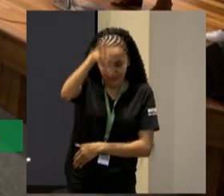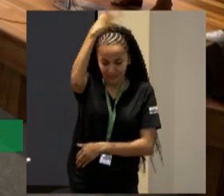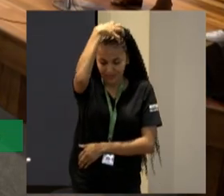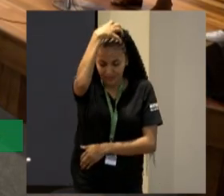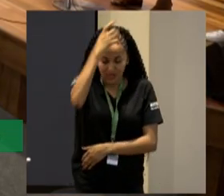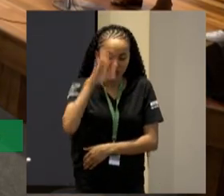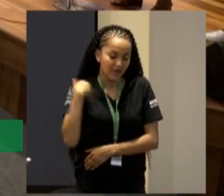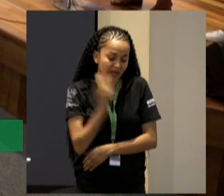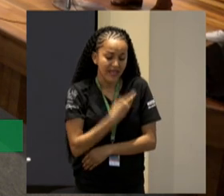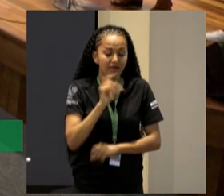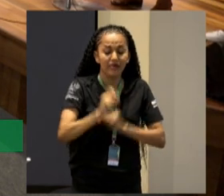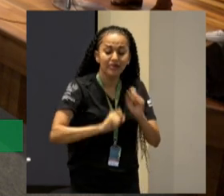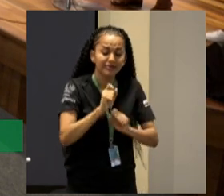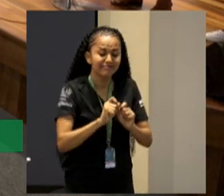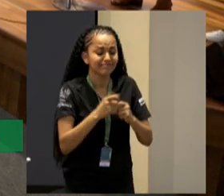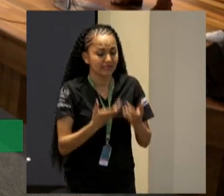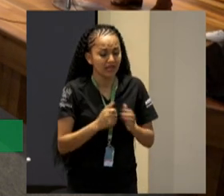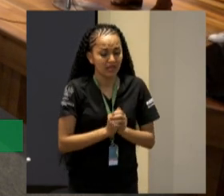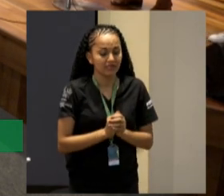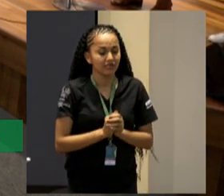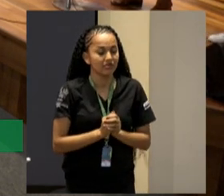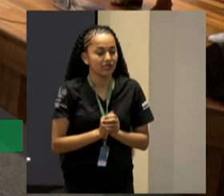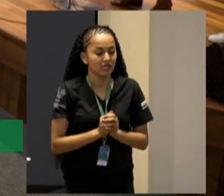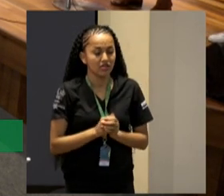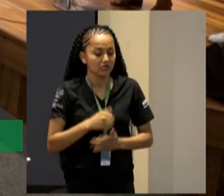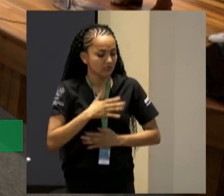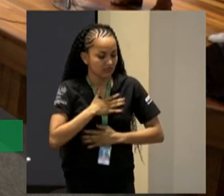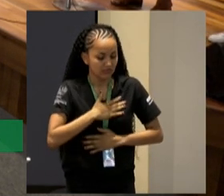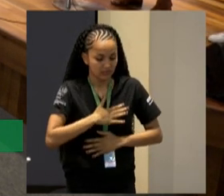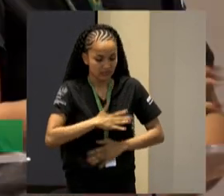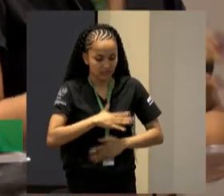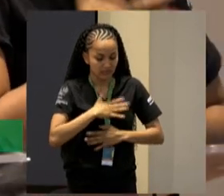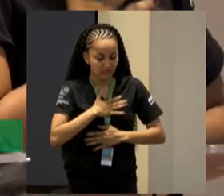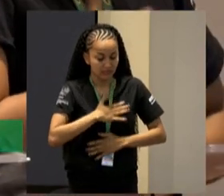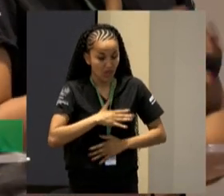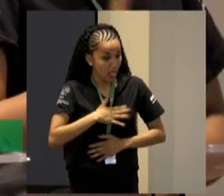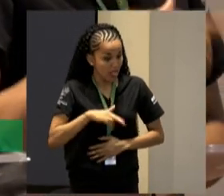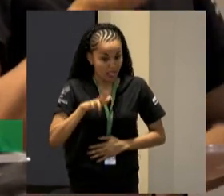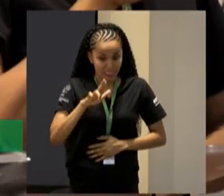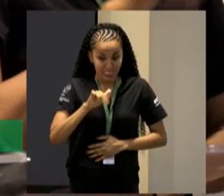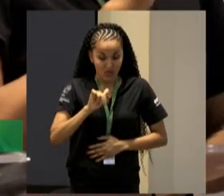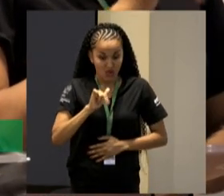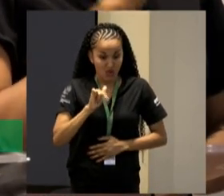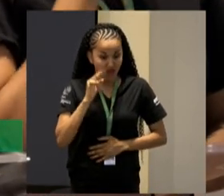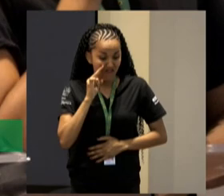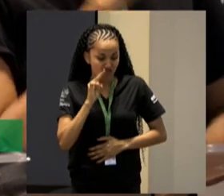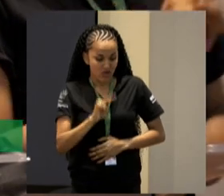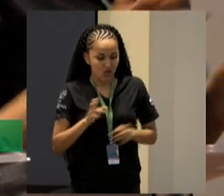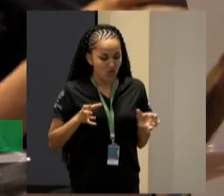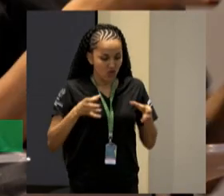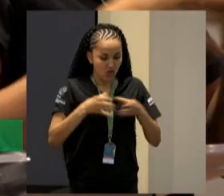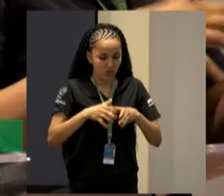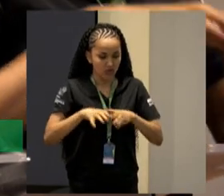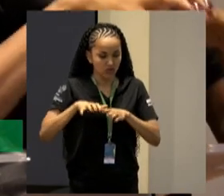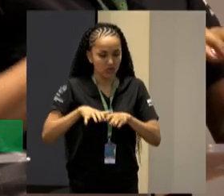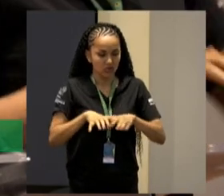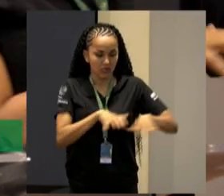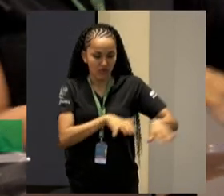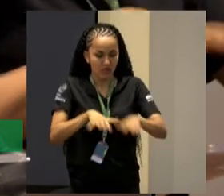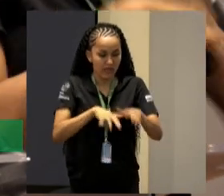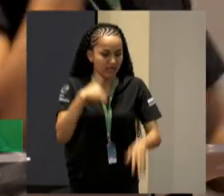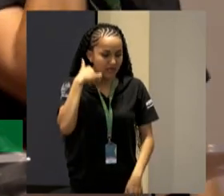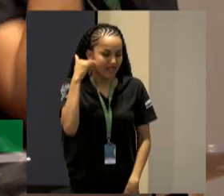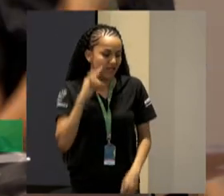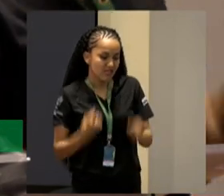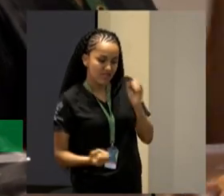éramos extremamente pacíficos. Nunca vi uma organização do movimento negro